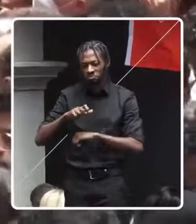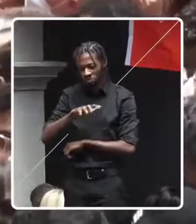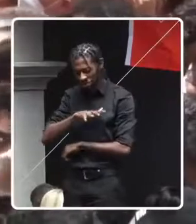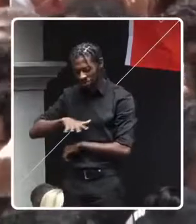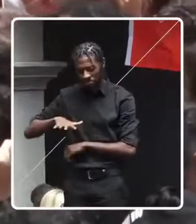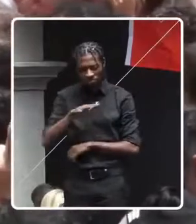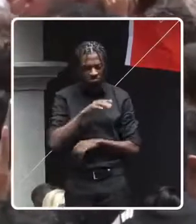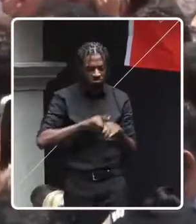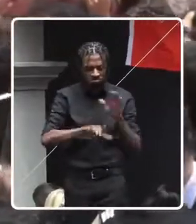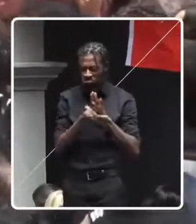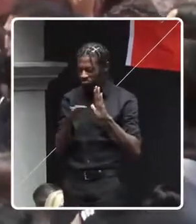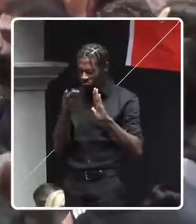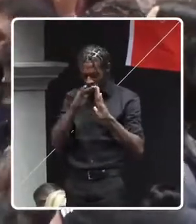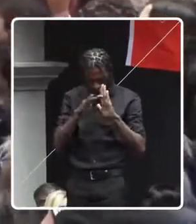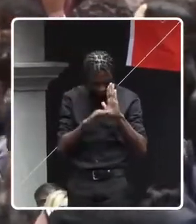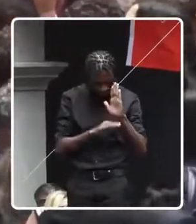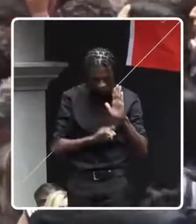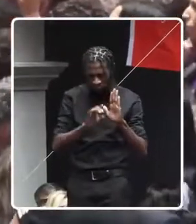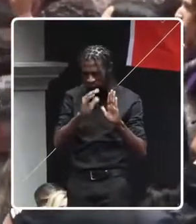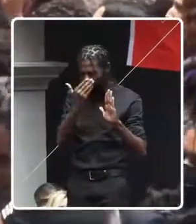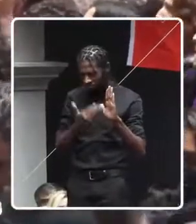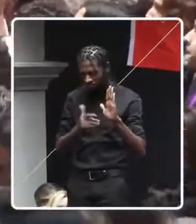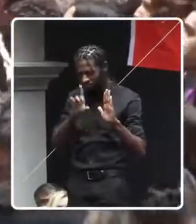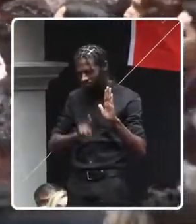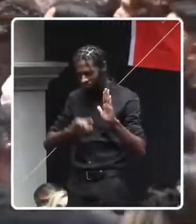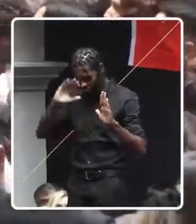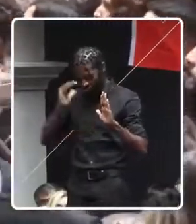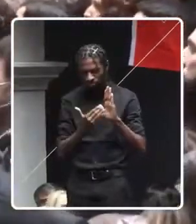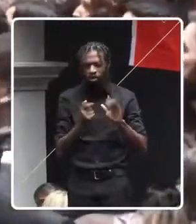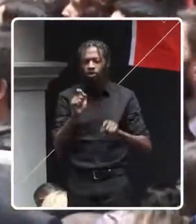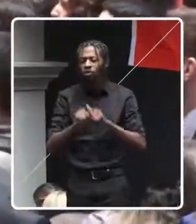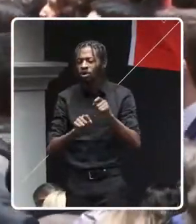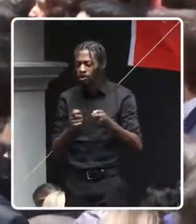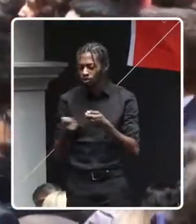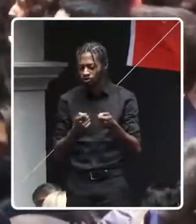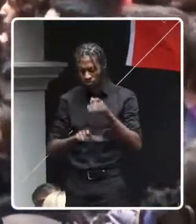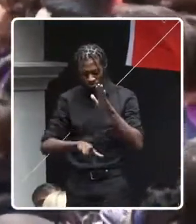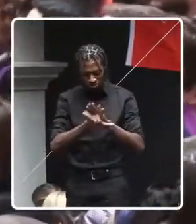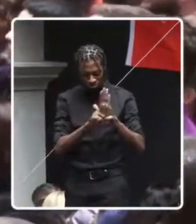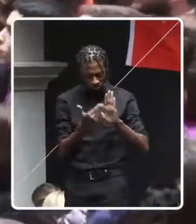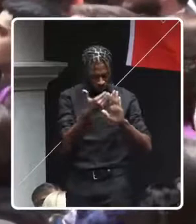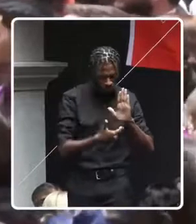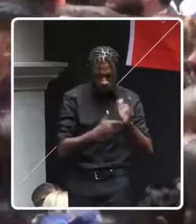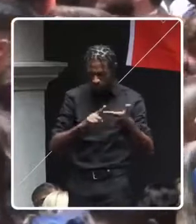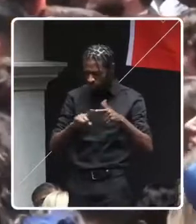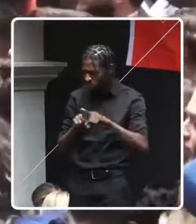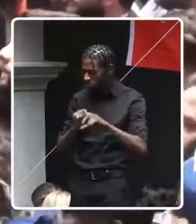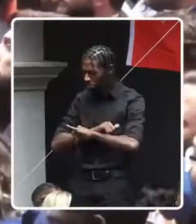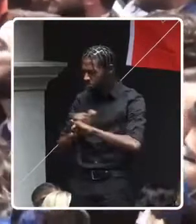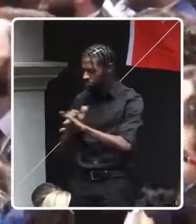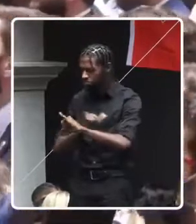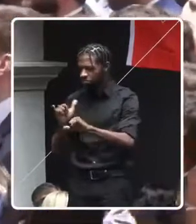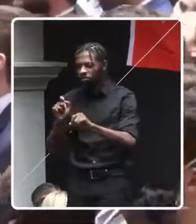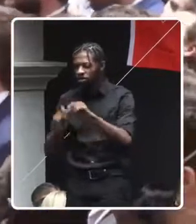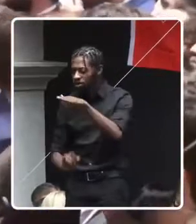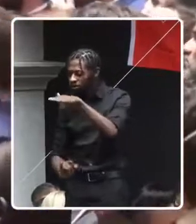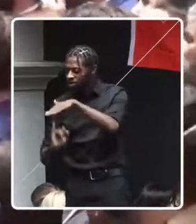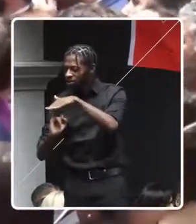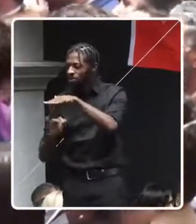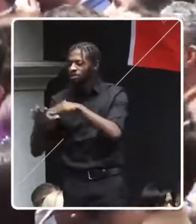direito, que é o controle da legalidade e da publicidade pelas instituições